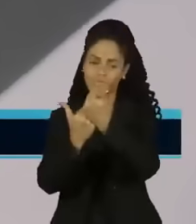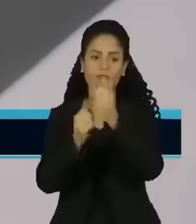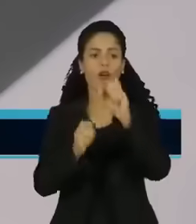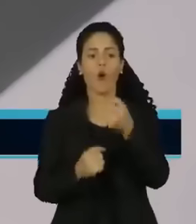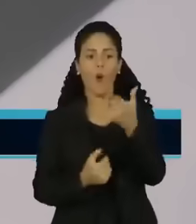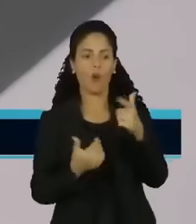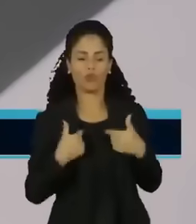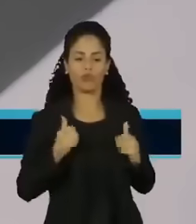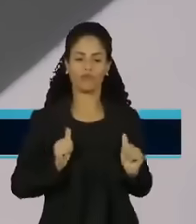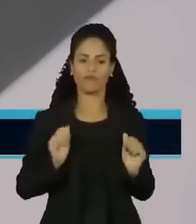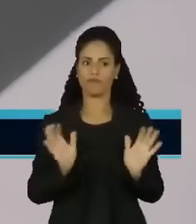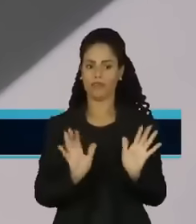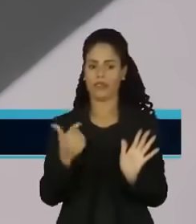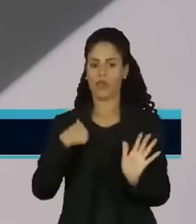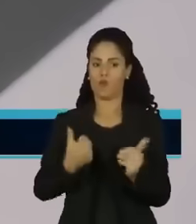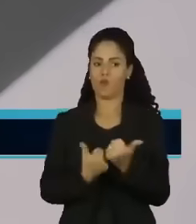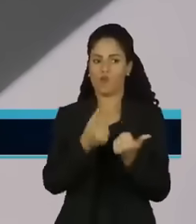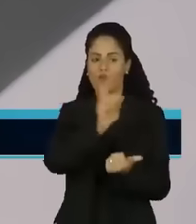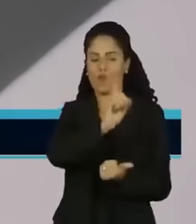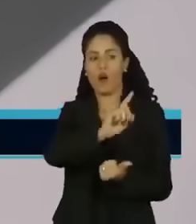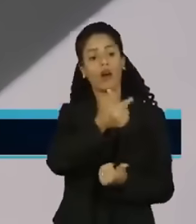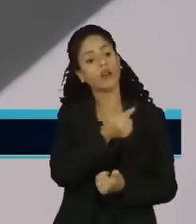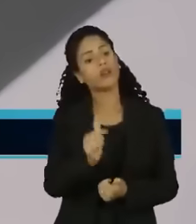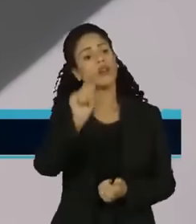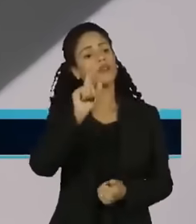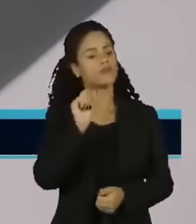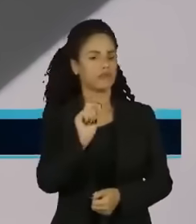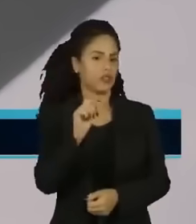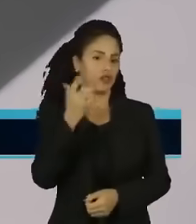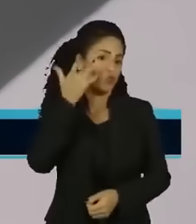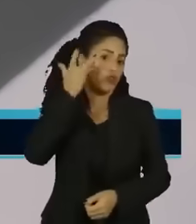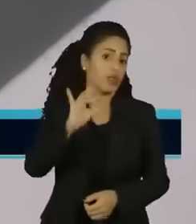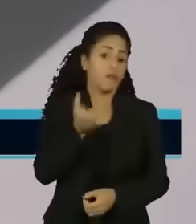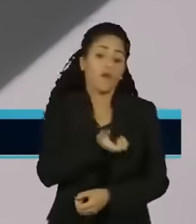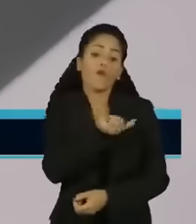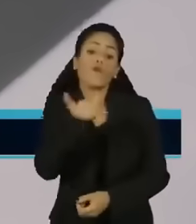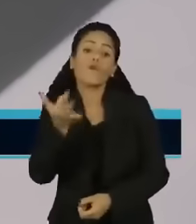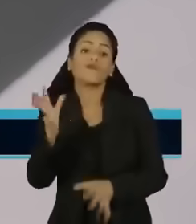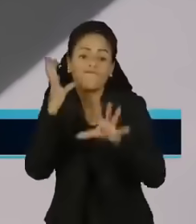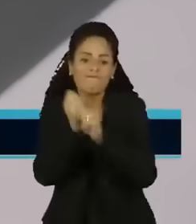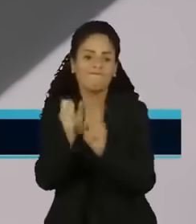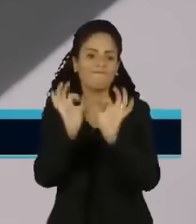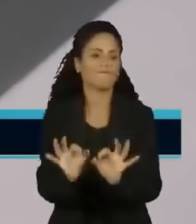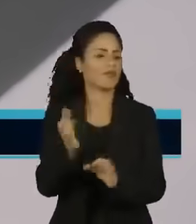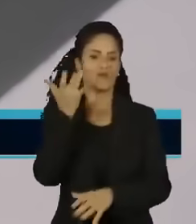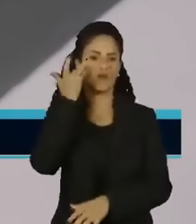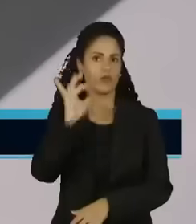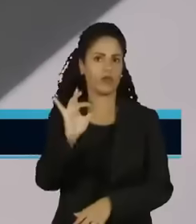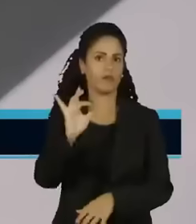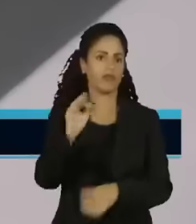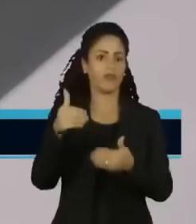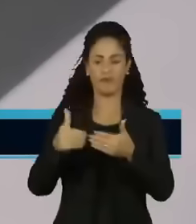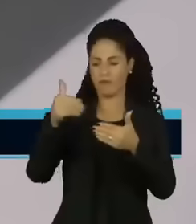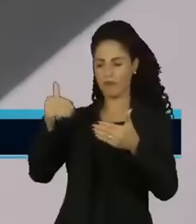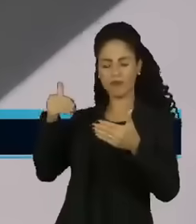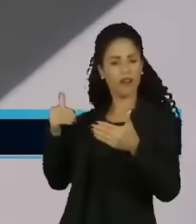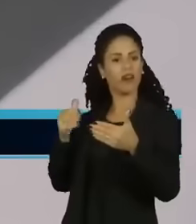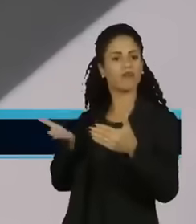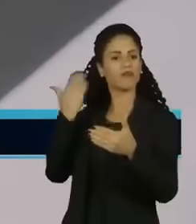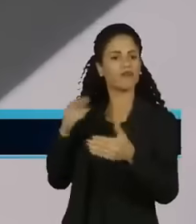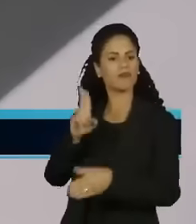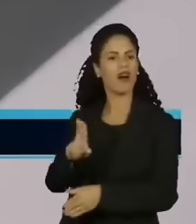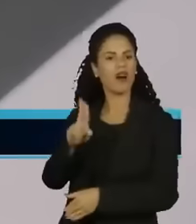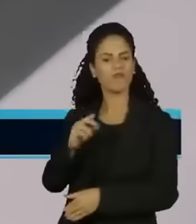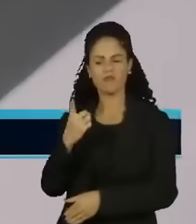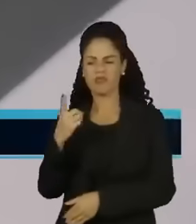significativa omissa. Provavelmente uma outra parcela, não se sabe quanto, que agora voltou uma expressão que era do passado, dos anos 50,